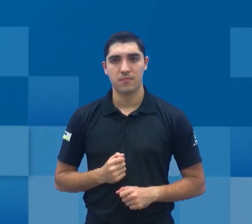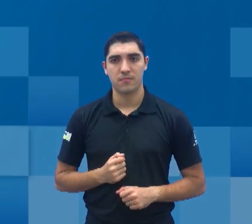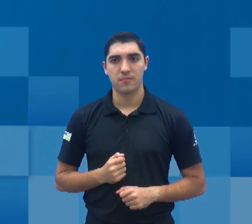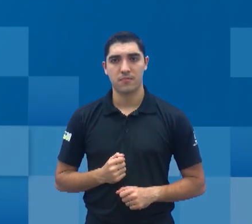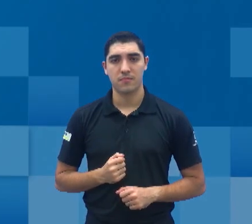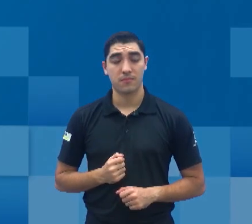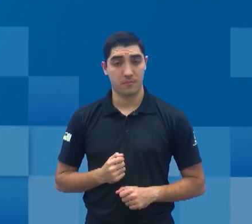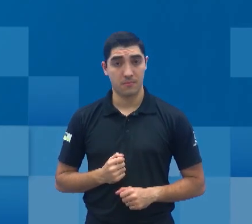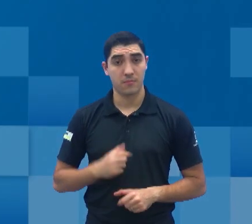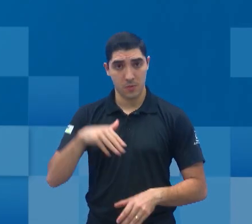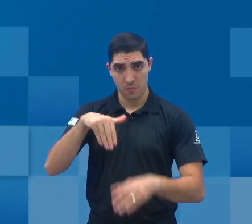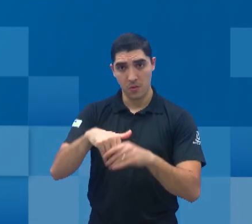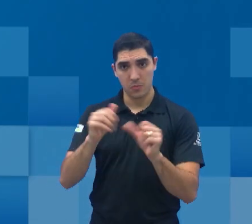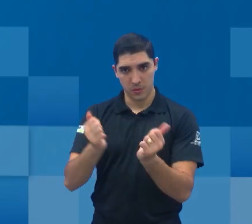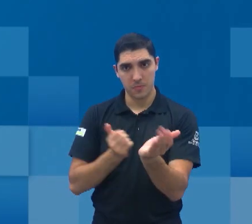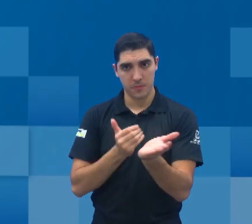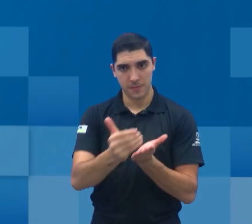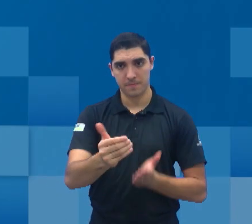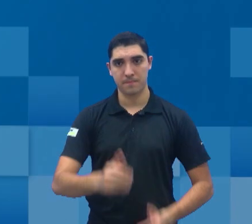Aberta a votação.